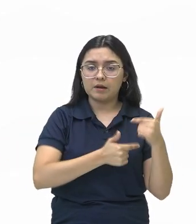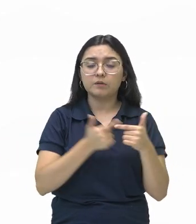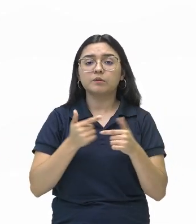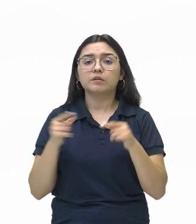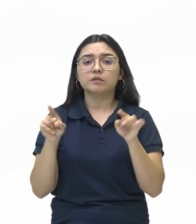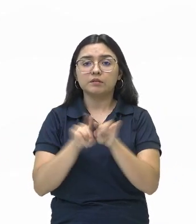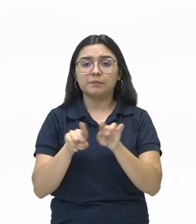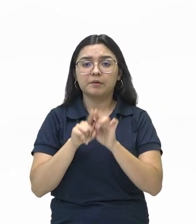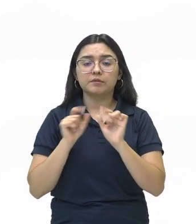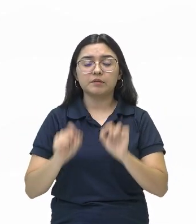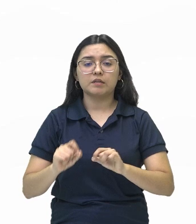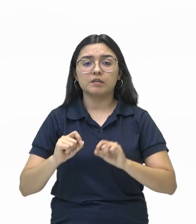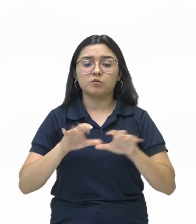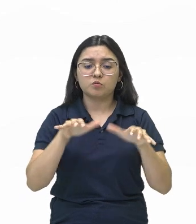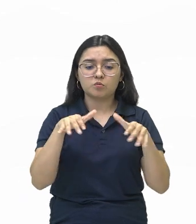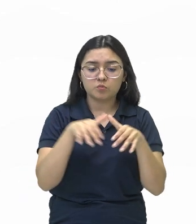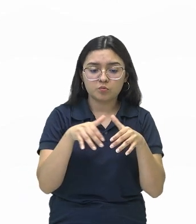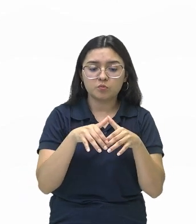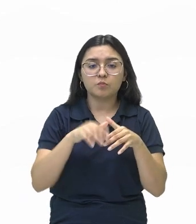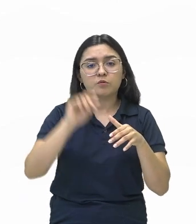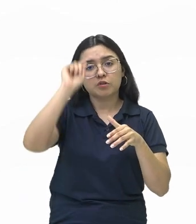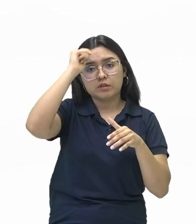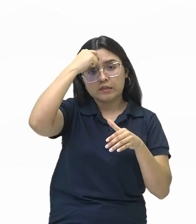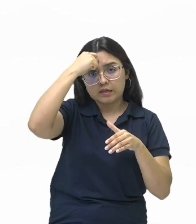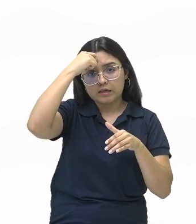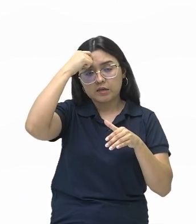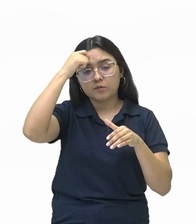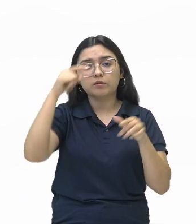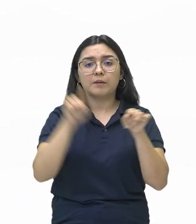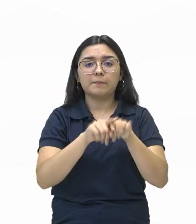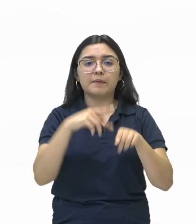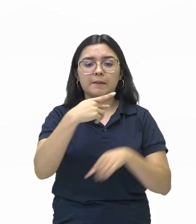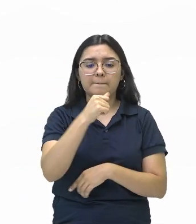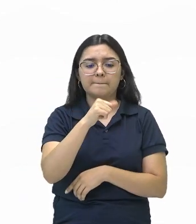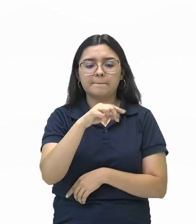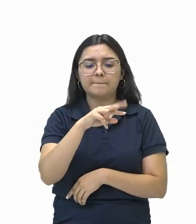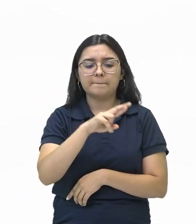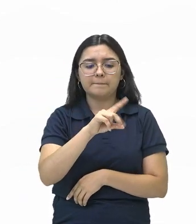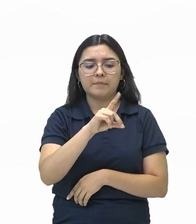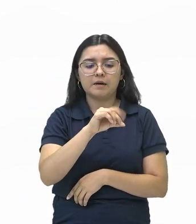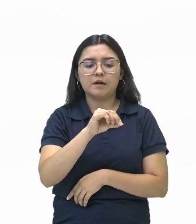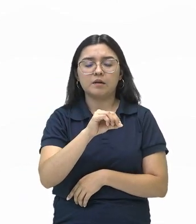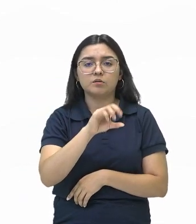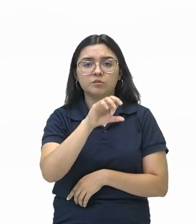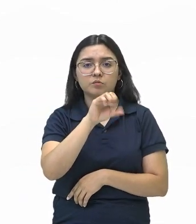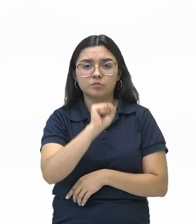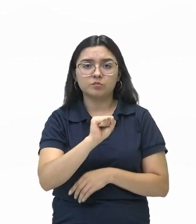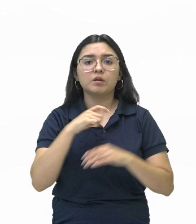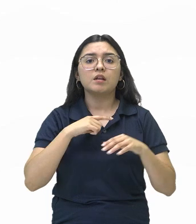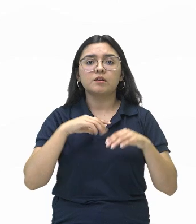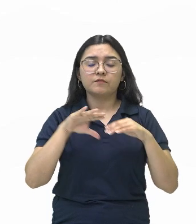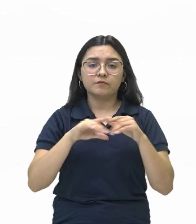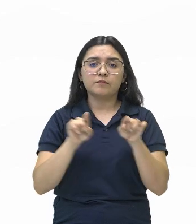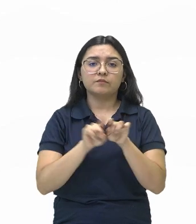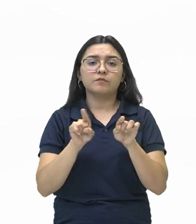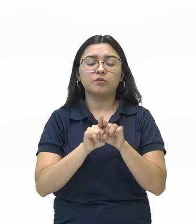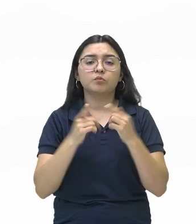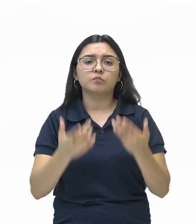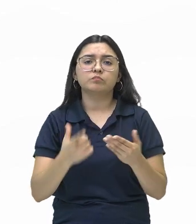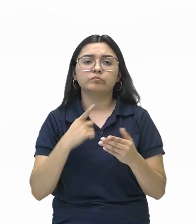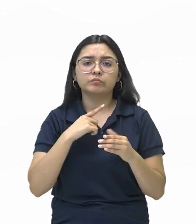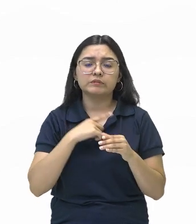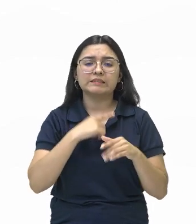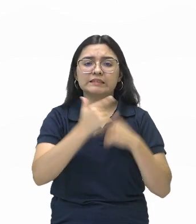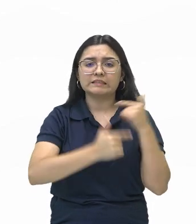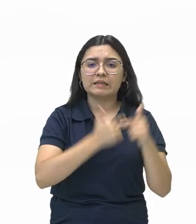que negros e pardos foram relegados a trabalho menos qualificados e